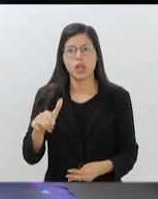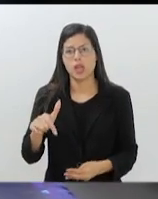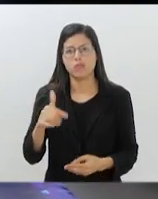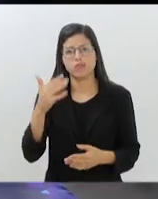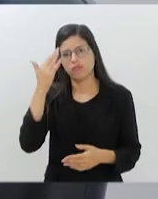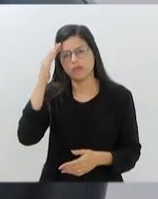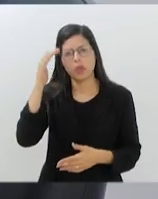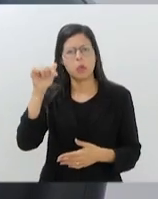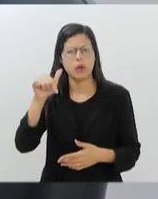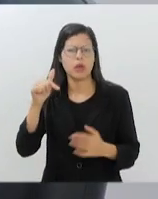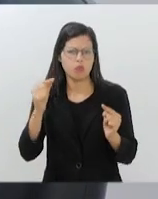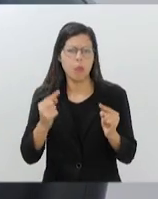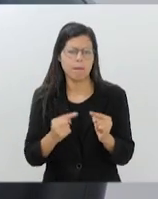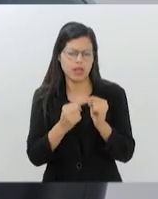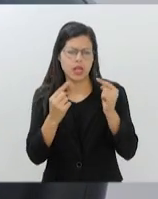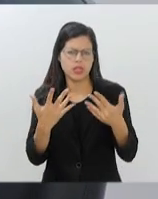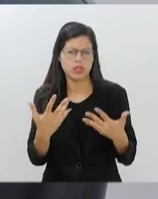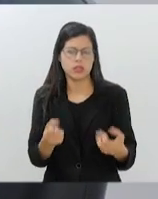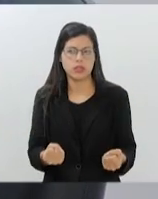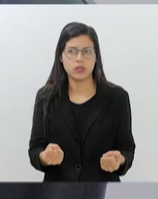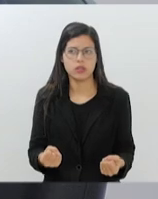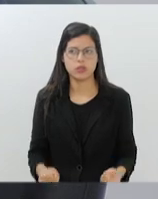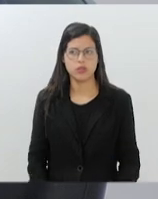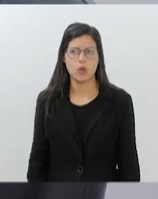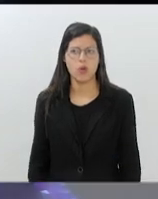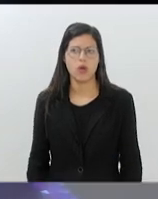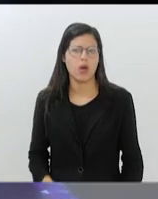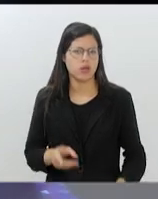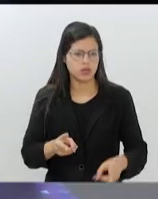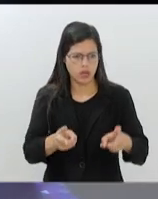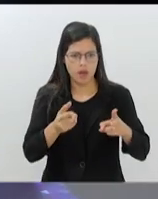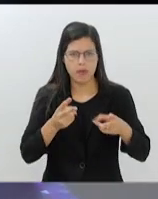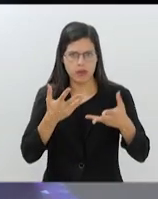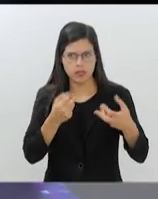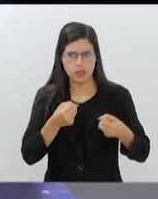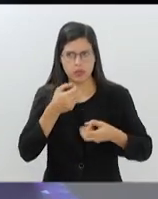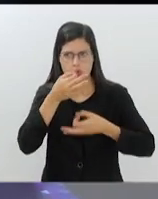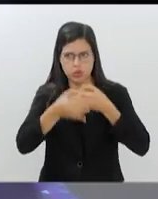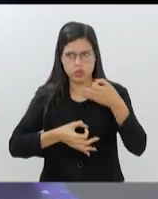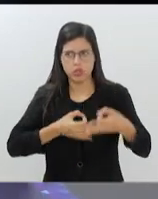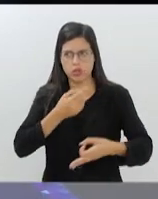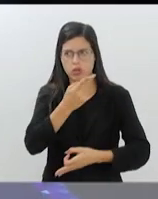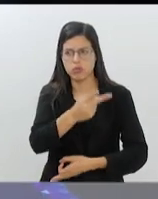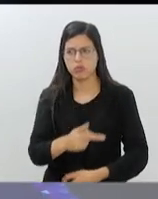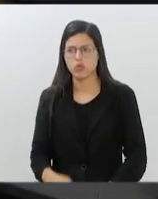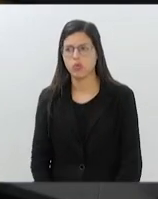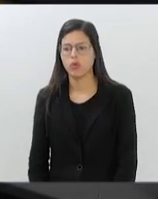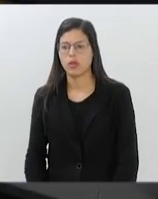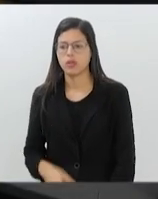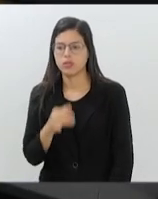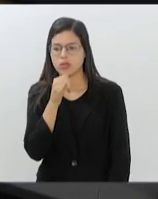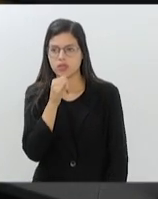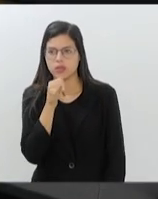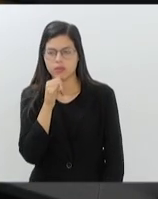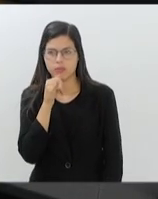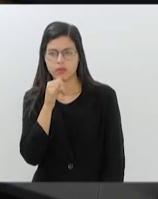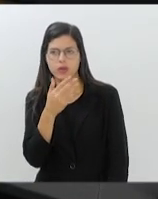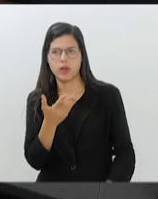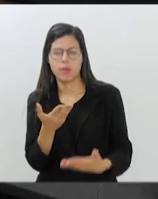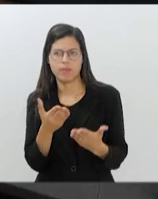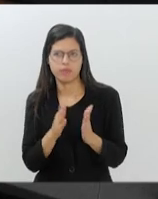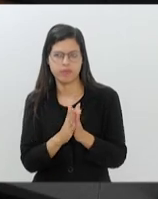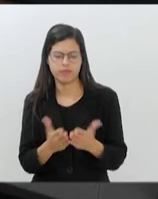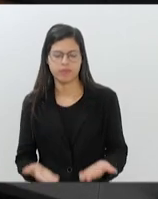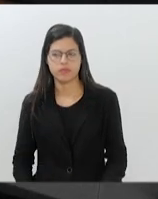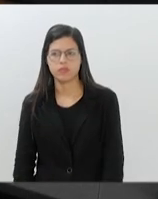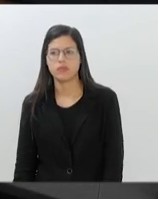cumpriu todas as vezes ela catou as suas sugestões desde desde que eu respondo pela área sim interessante exemplifica por favor Quais veículos o senhor pediu para para que